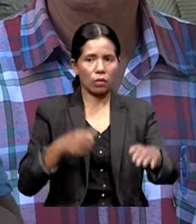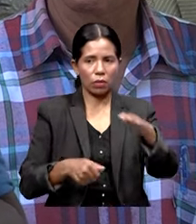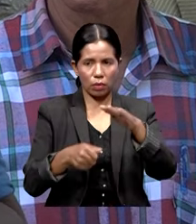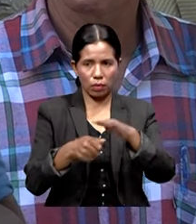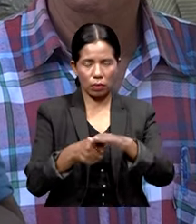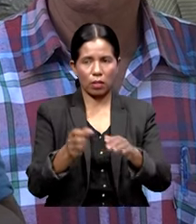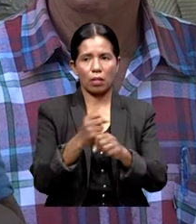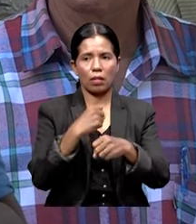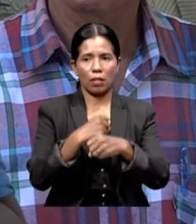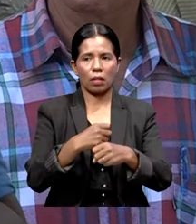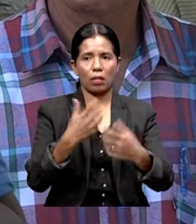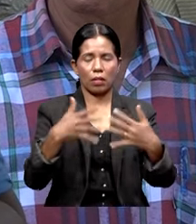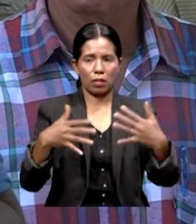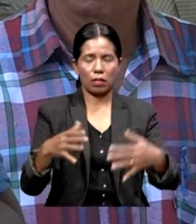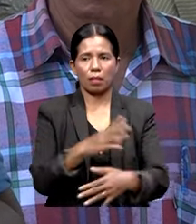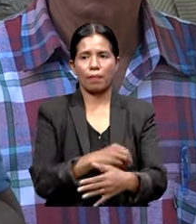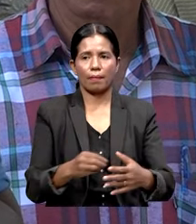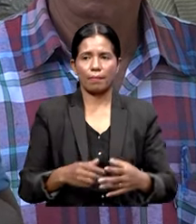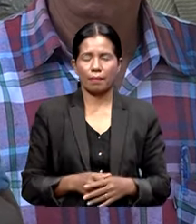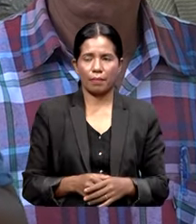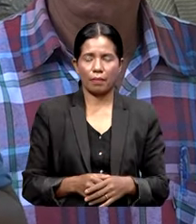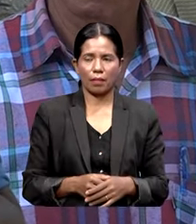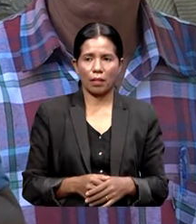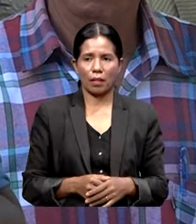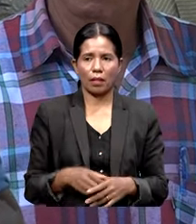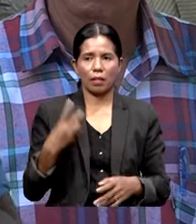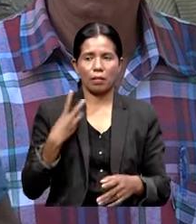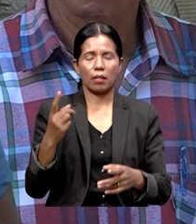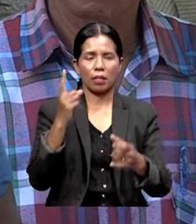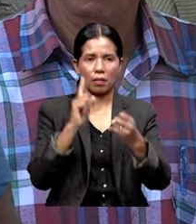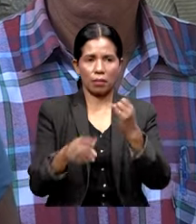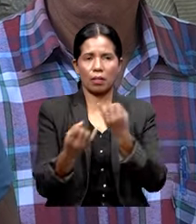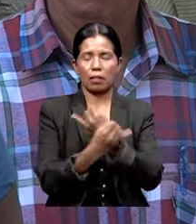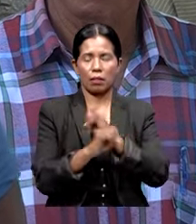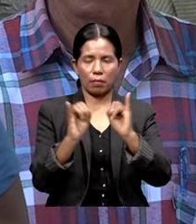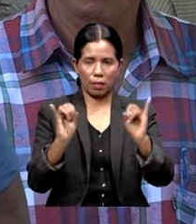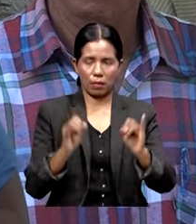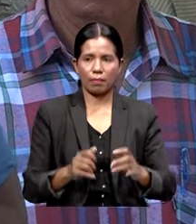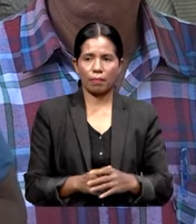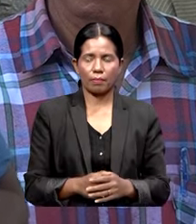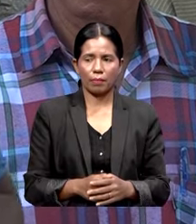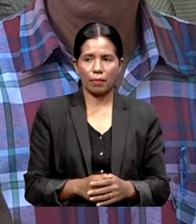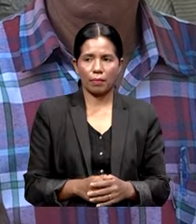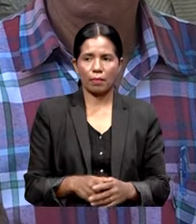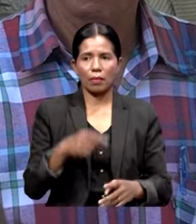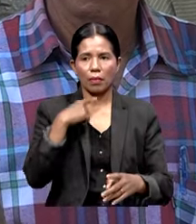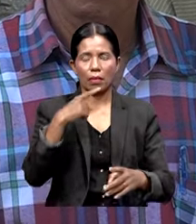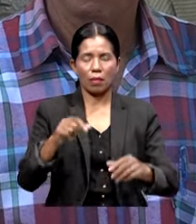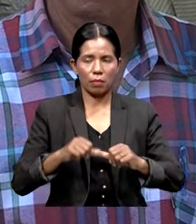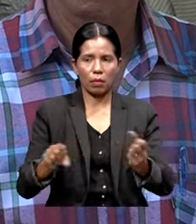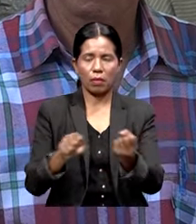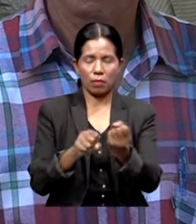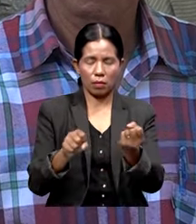ba asoru ba itene invasor sira hodi ita bele ikus mai itu bele mana itene funu. Romo da Costa ne be mos contribui